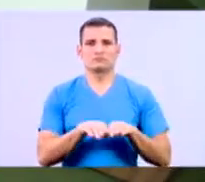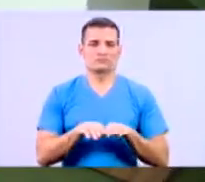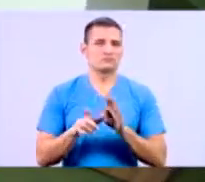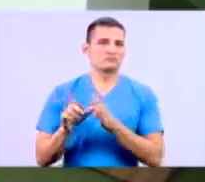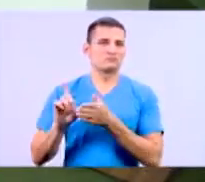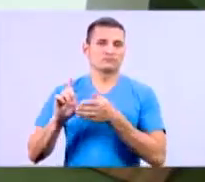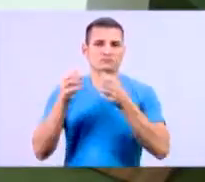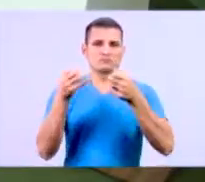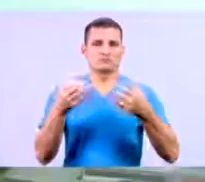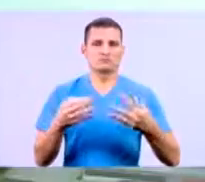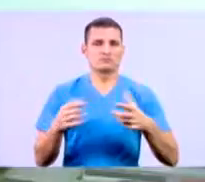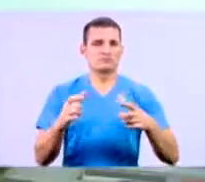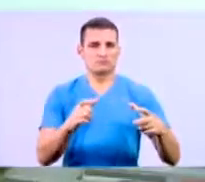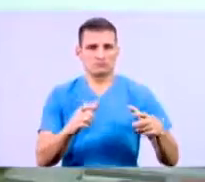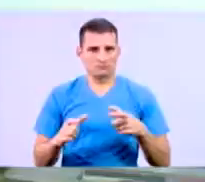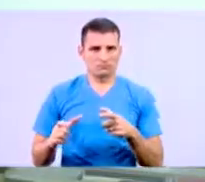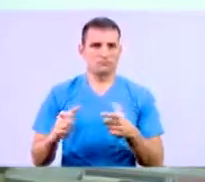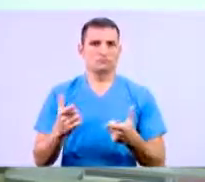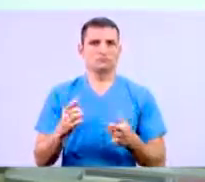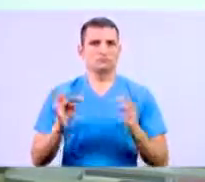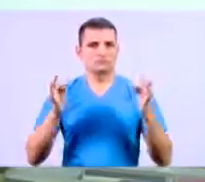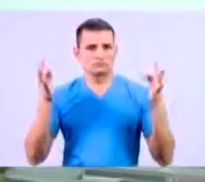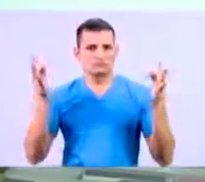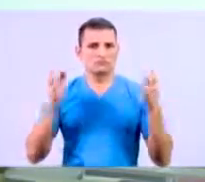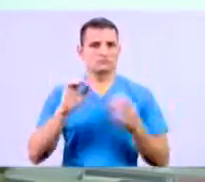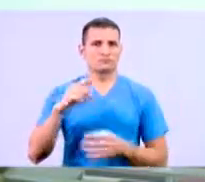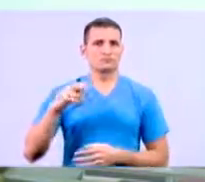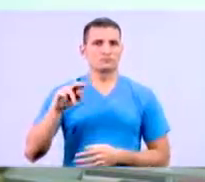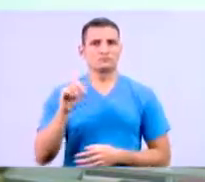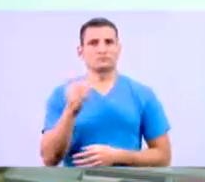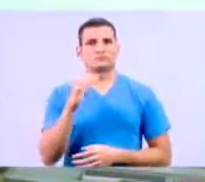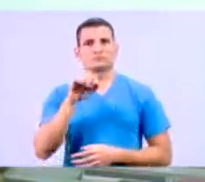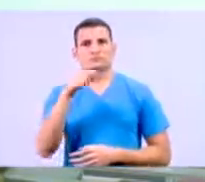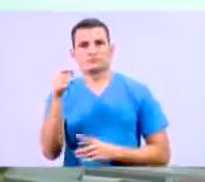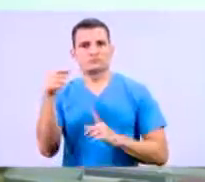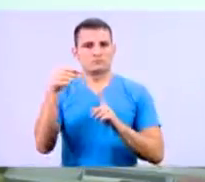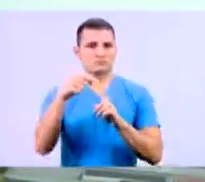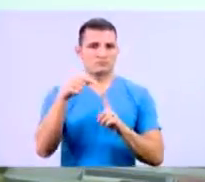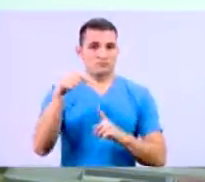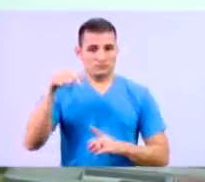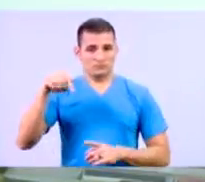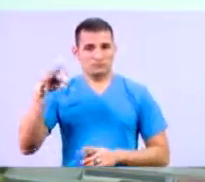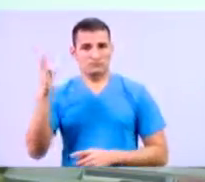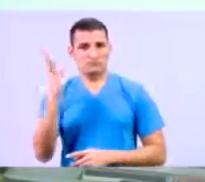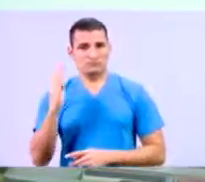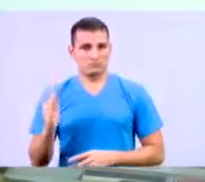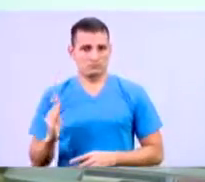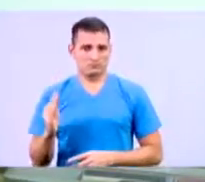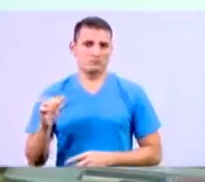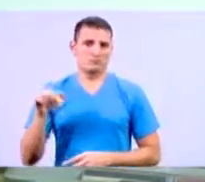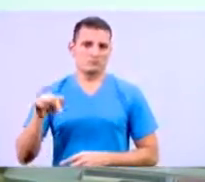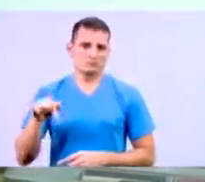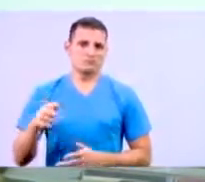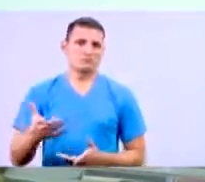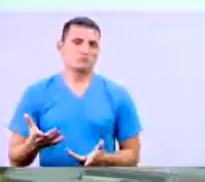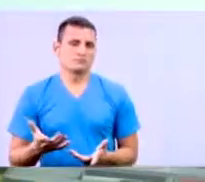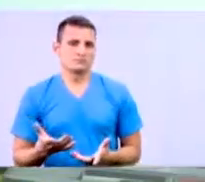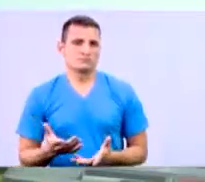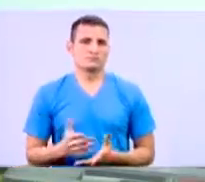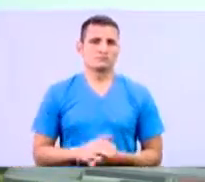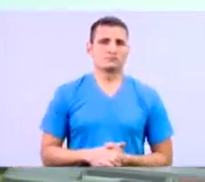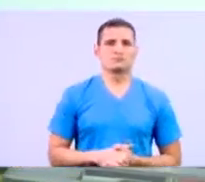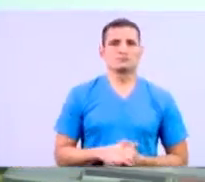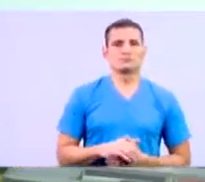de tecnologias, de operação, de indicadores, isso dentro do Brasil. Puxamos mais aí para o